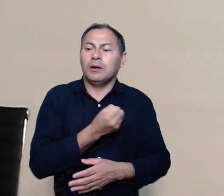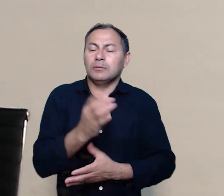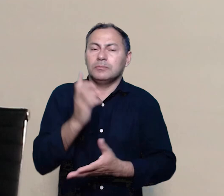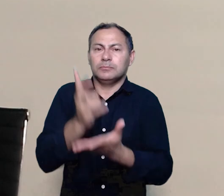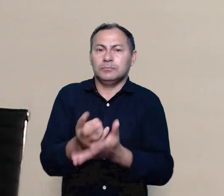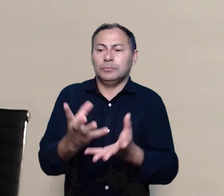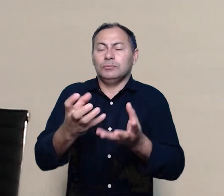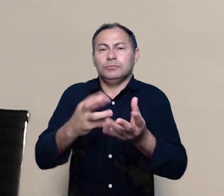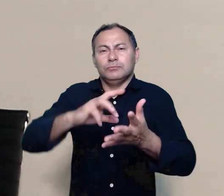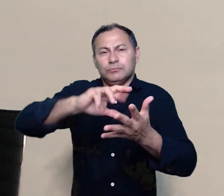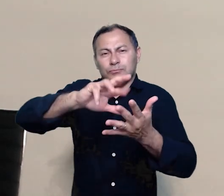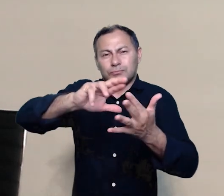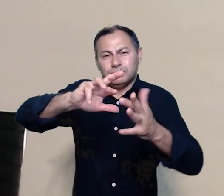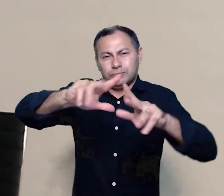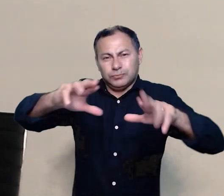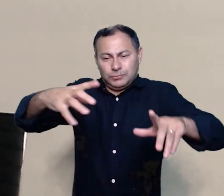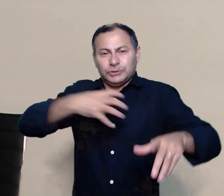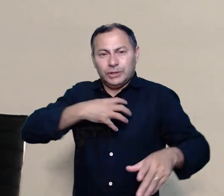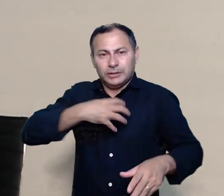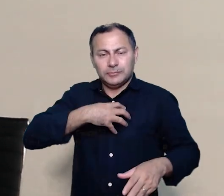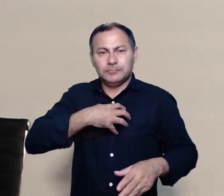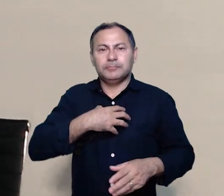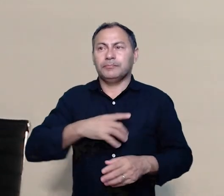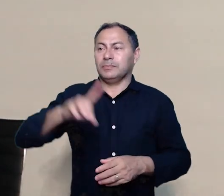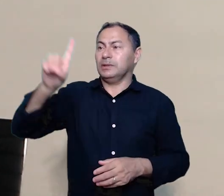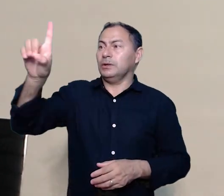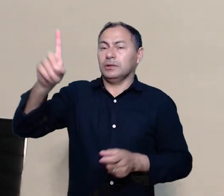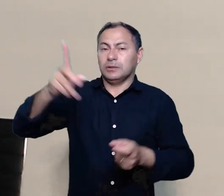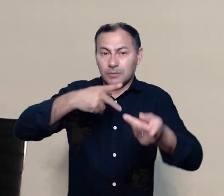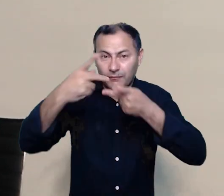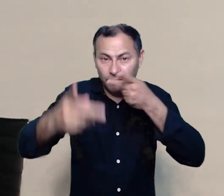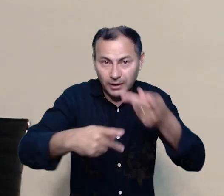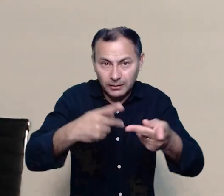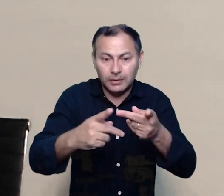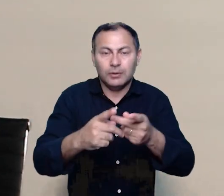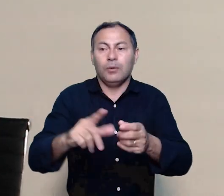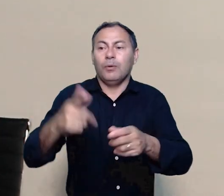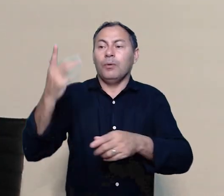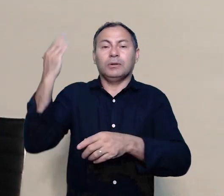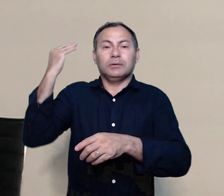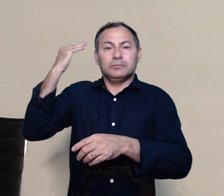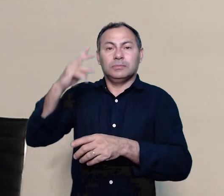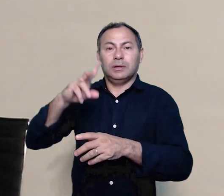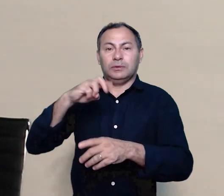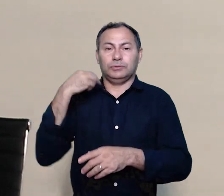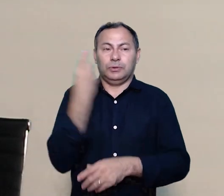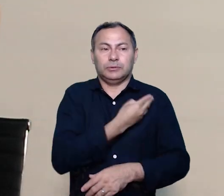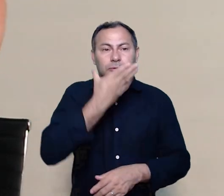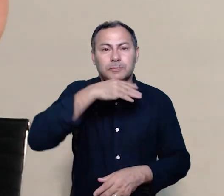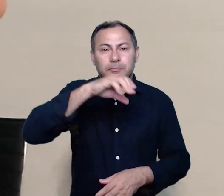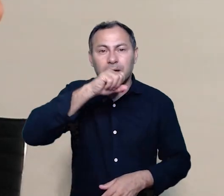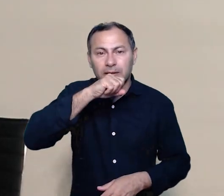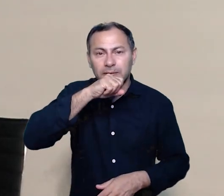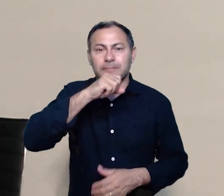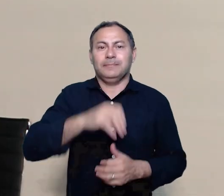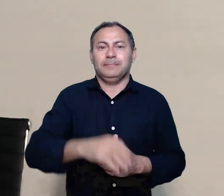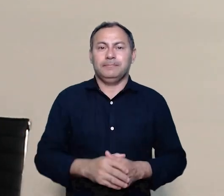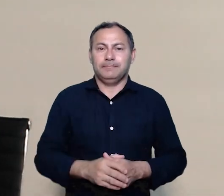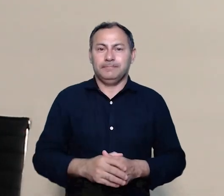Muitas vezes e de muitos modos, Deus falou outrora aos nossos